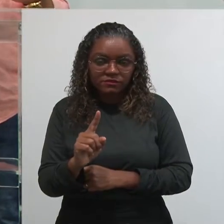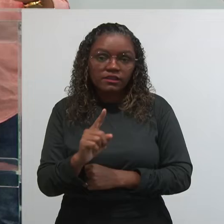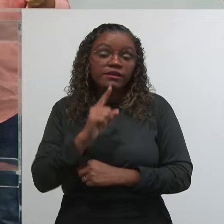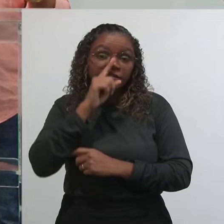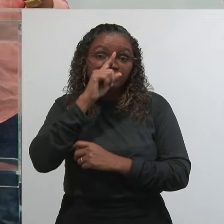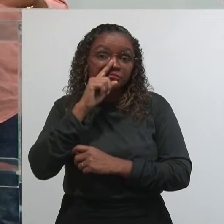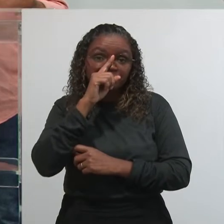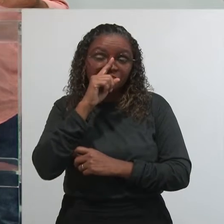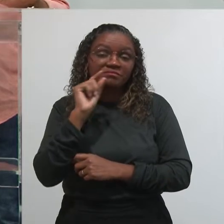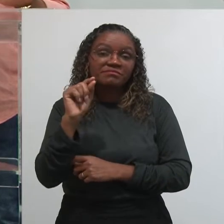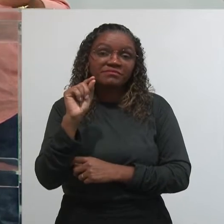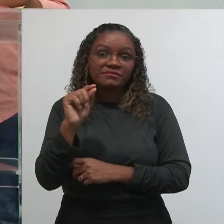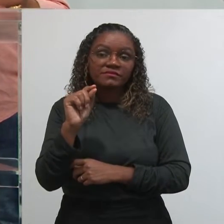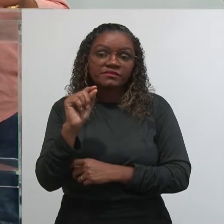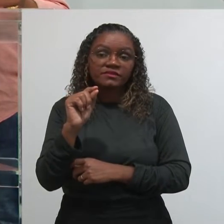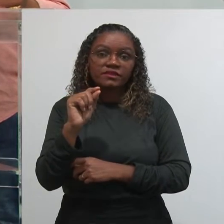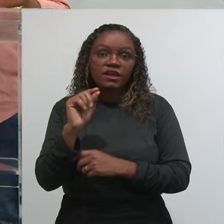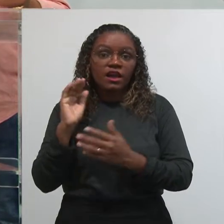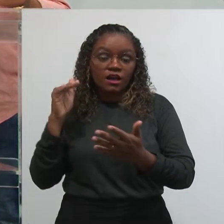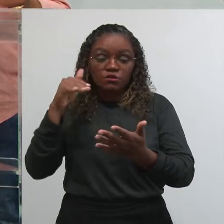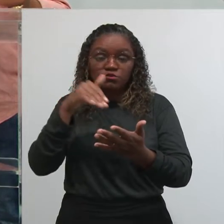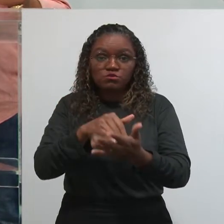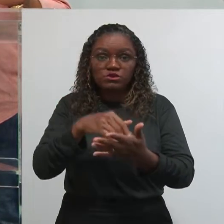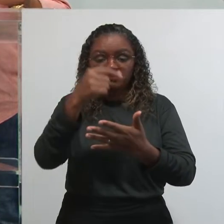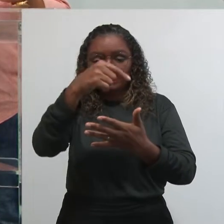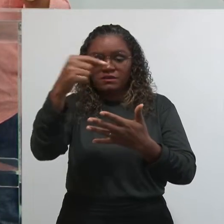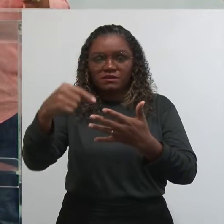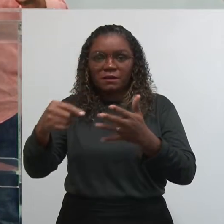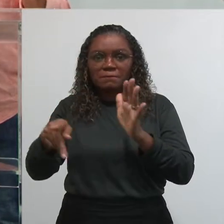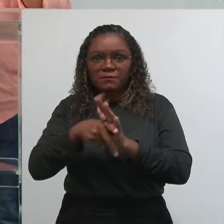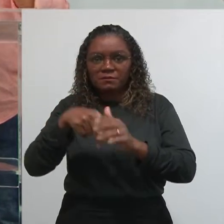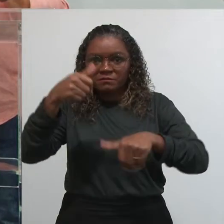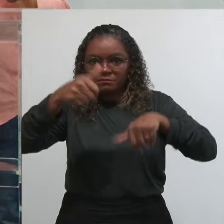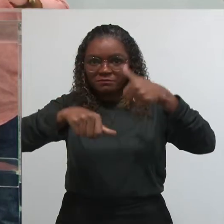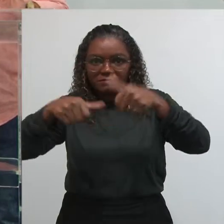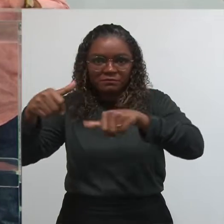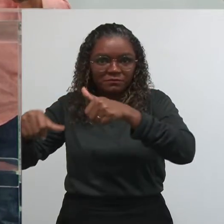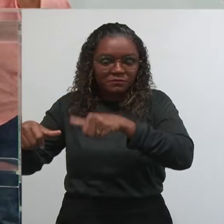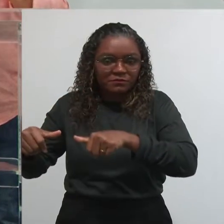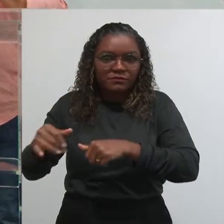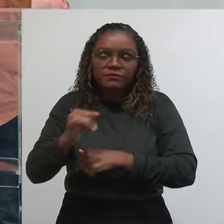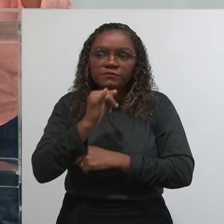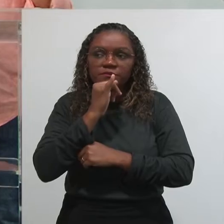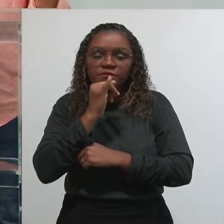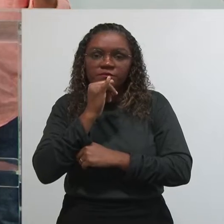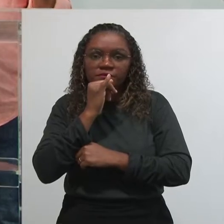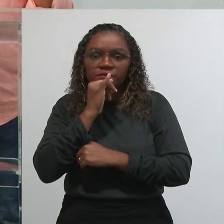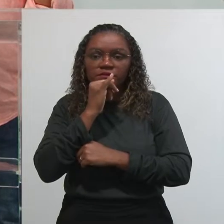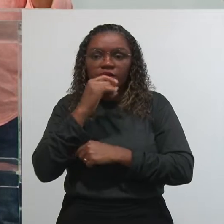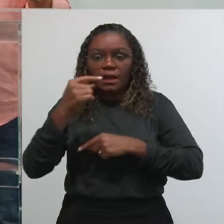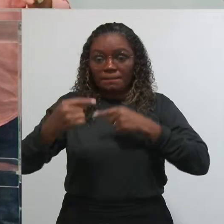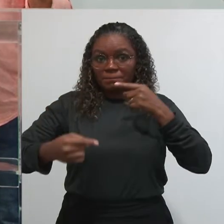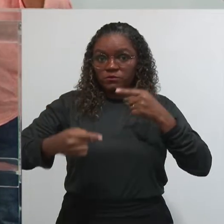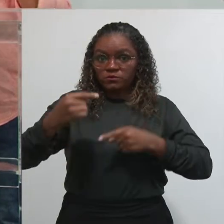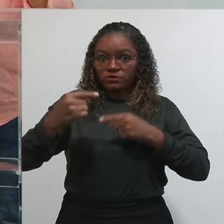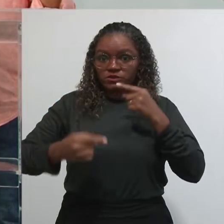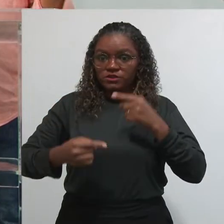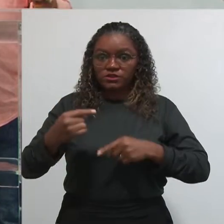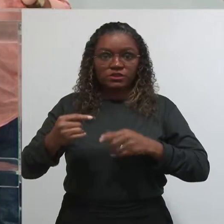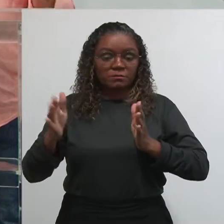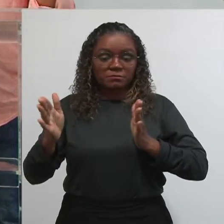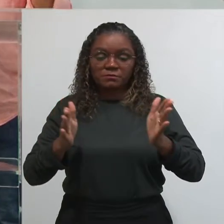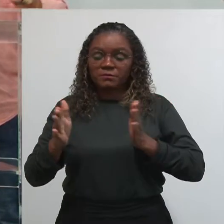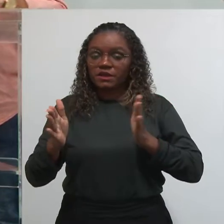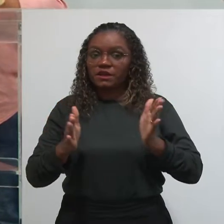risco de você chegar na etapa final de avaliação, que é quando você, teoricamente, a política chegou no seu prazo, no seu